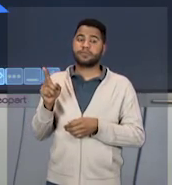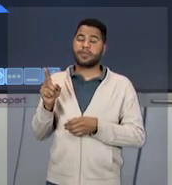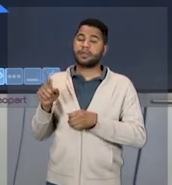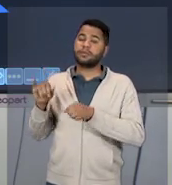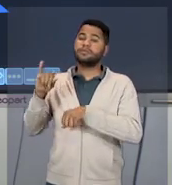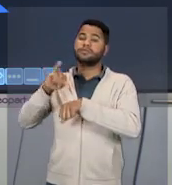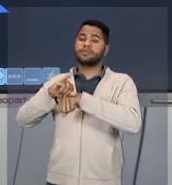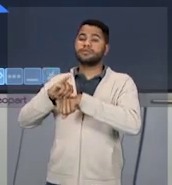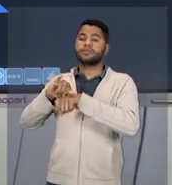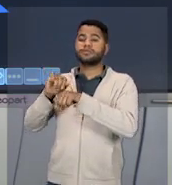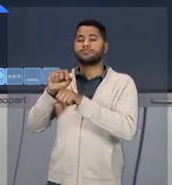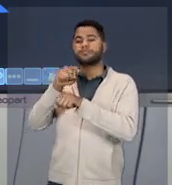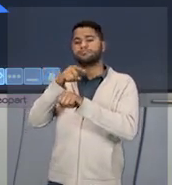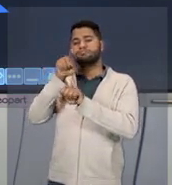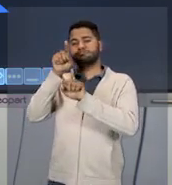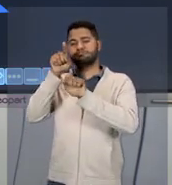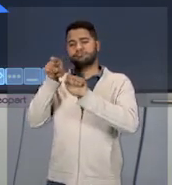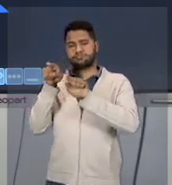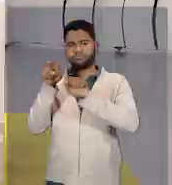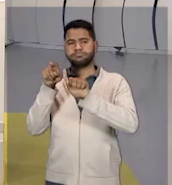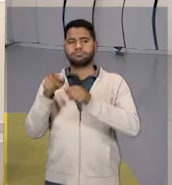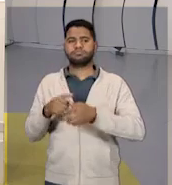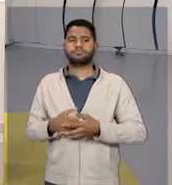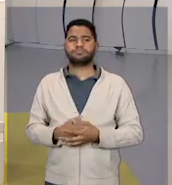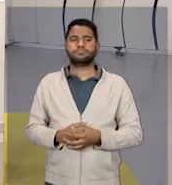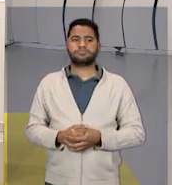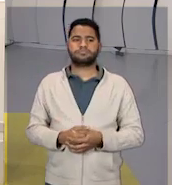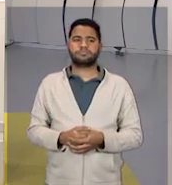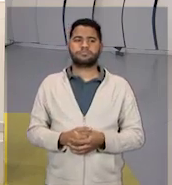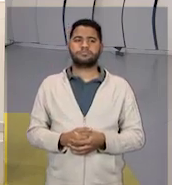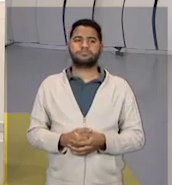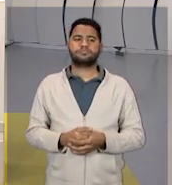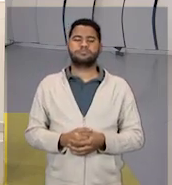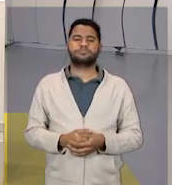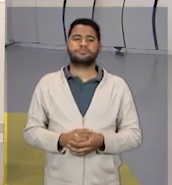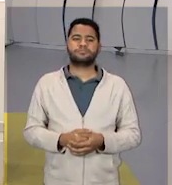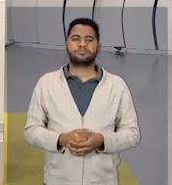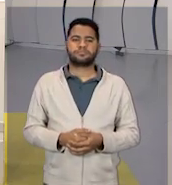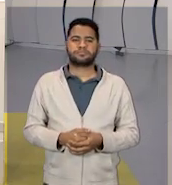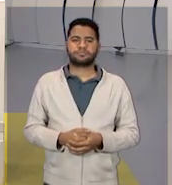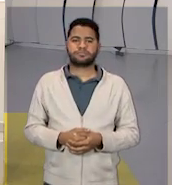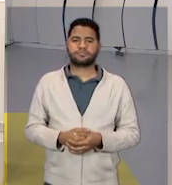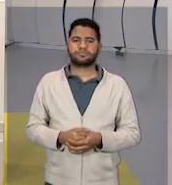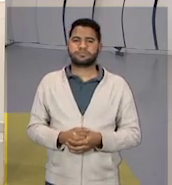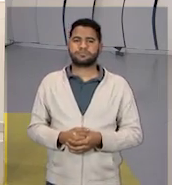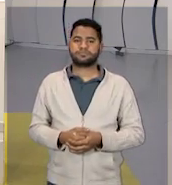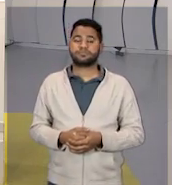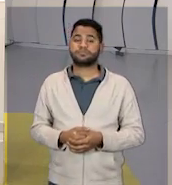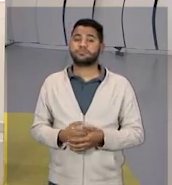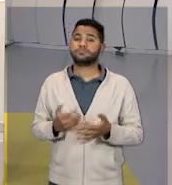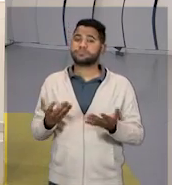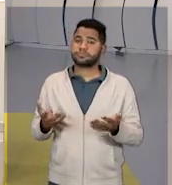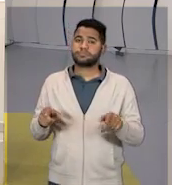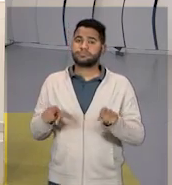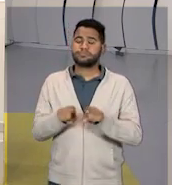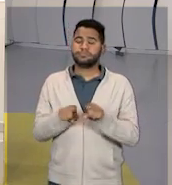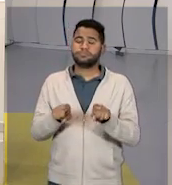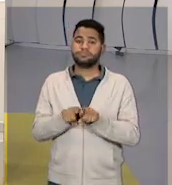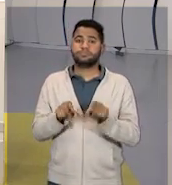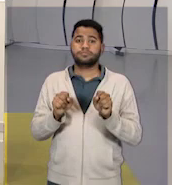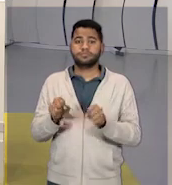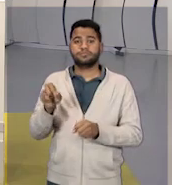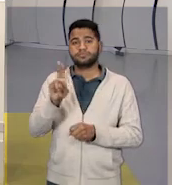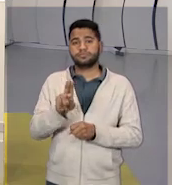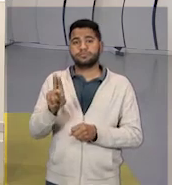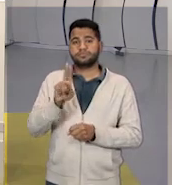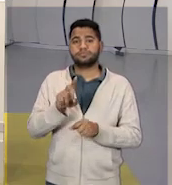caso é a letra A, então você pode escrever A também. A com acento circunflexo. E por fim, você pode usar